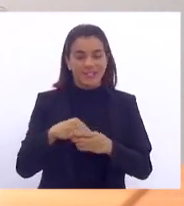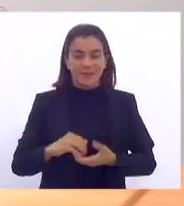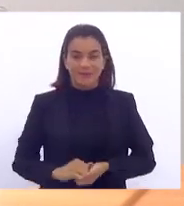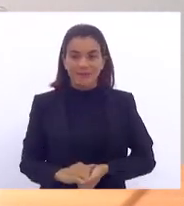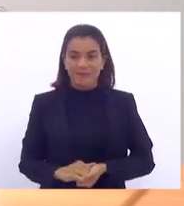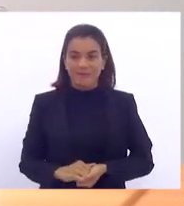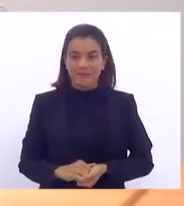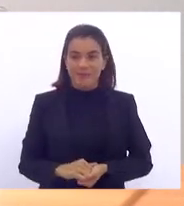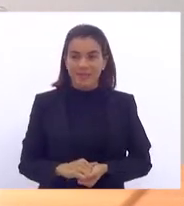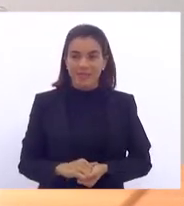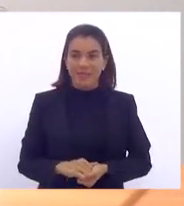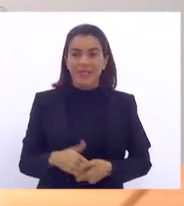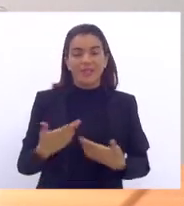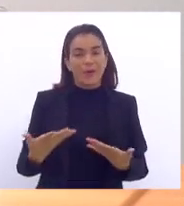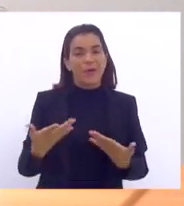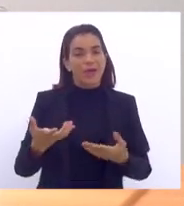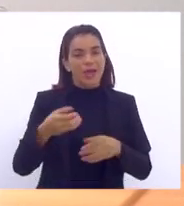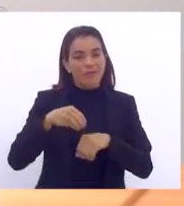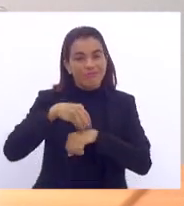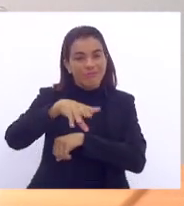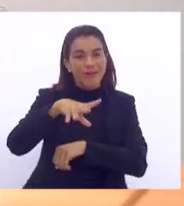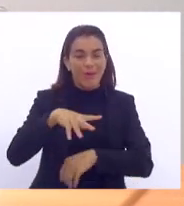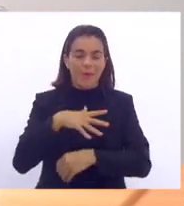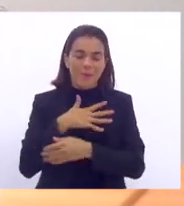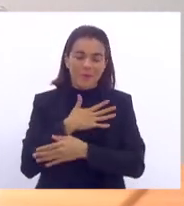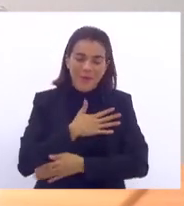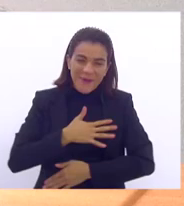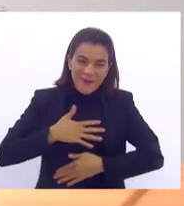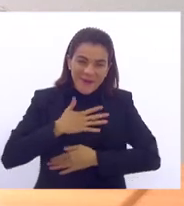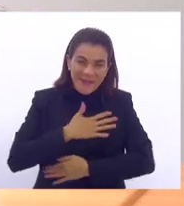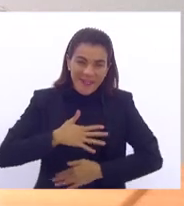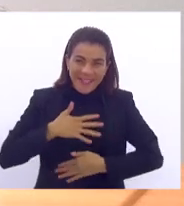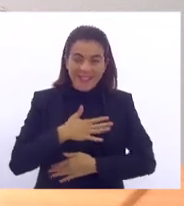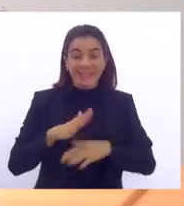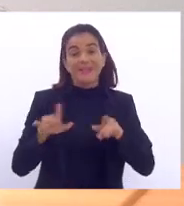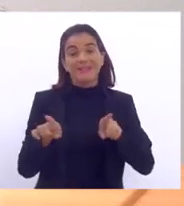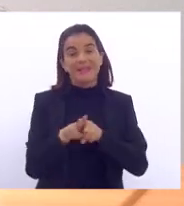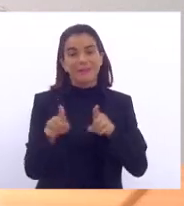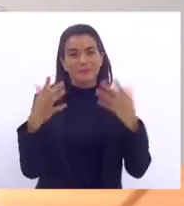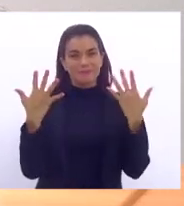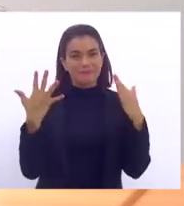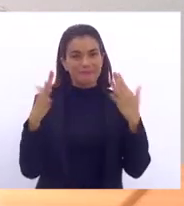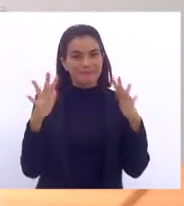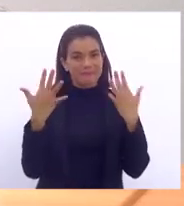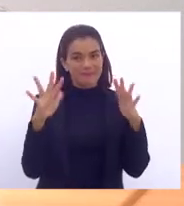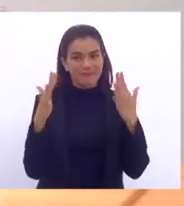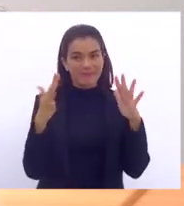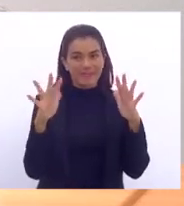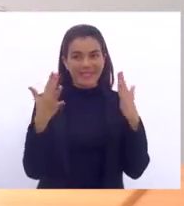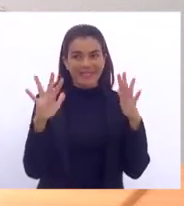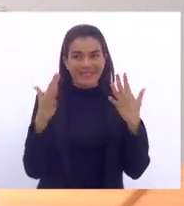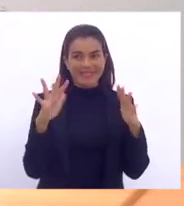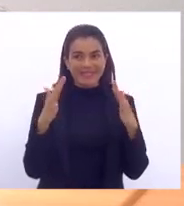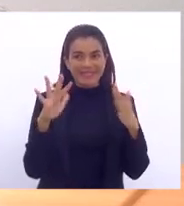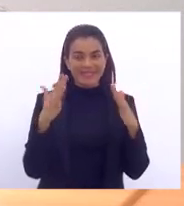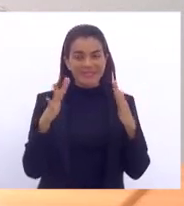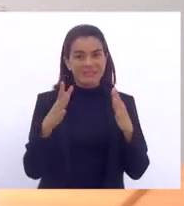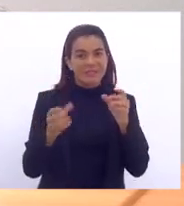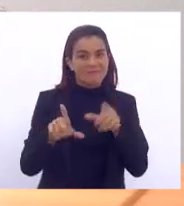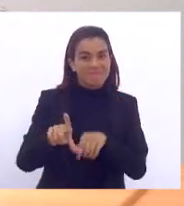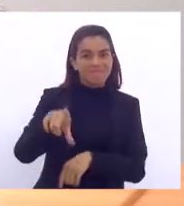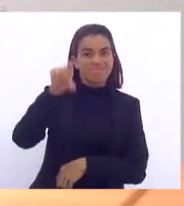eh o meu carinho e e parabenizar pela iniciativa Doutor de trazer esse